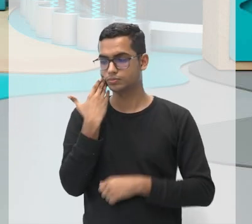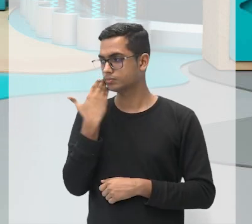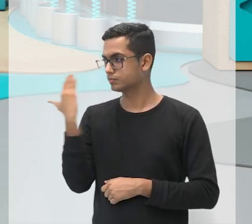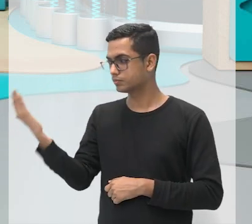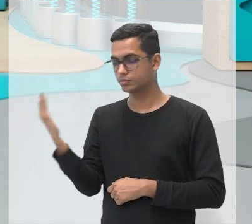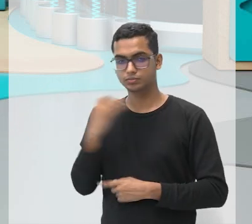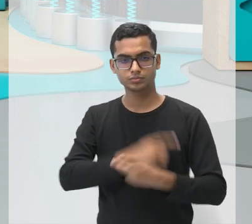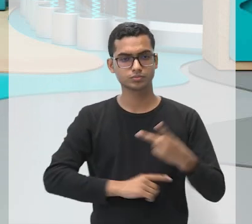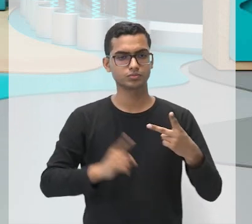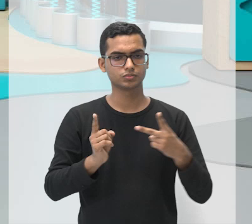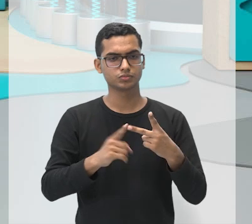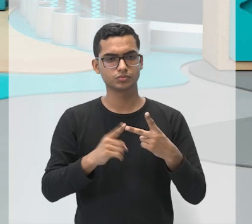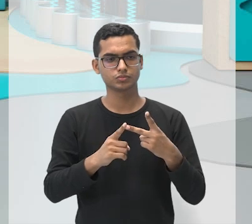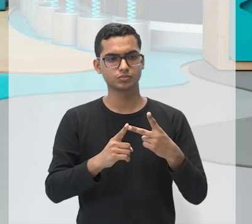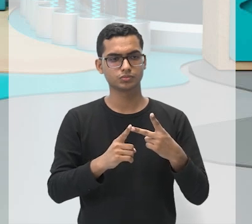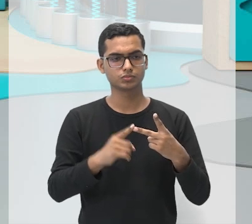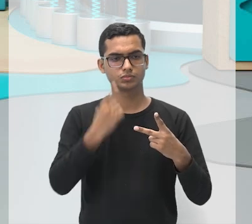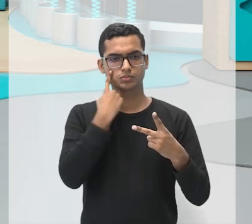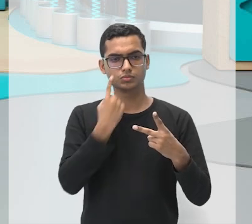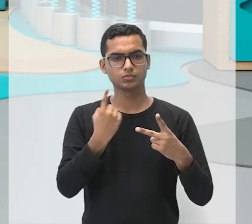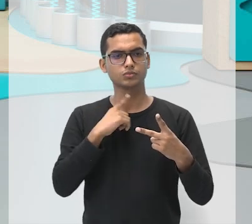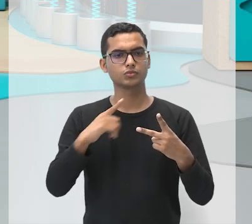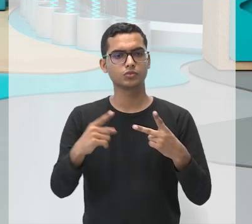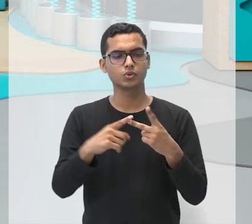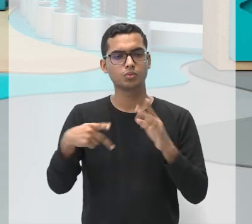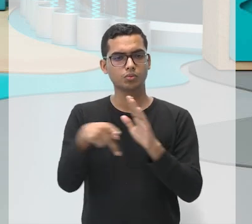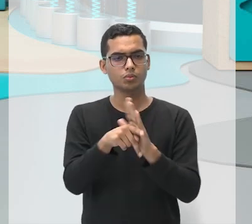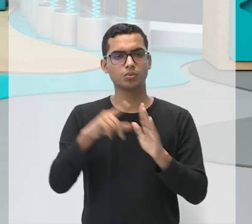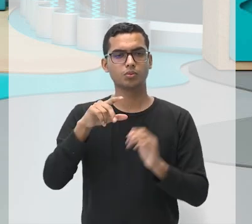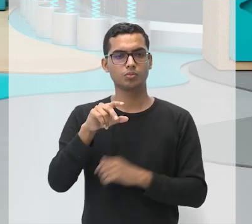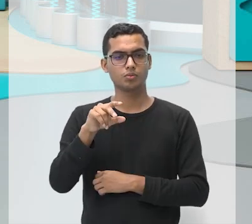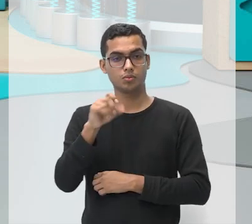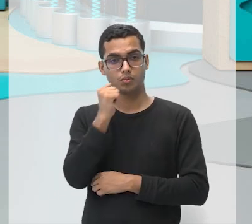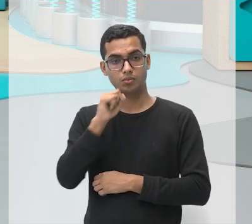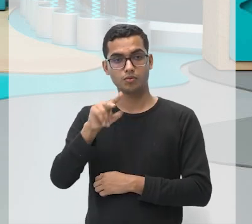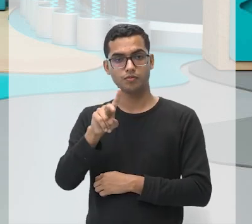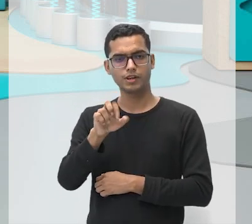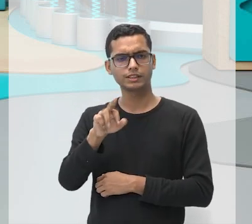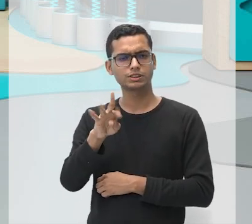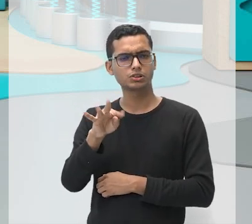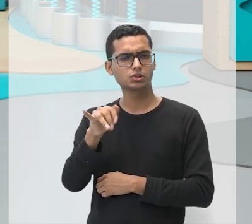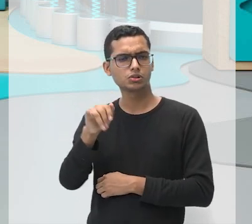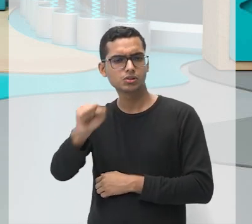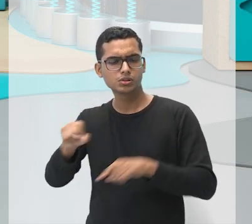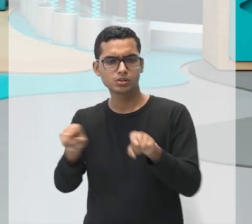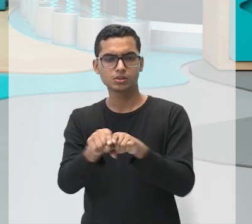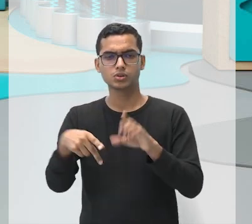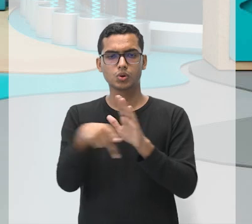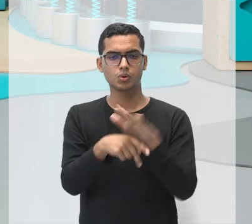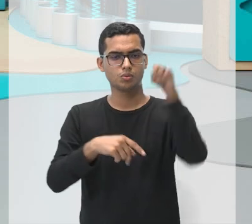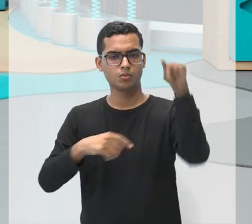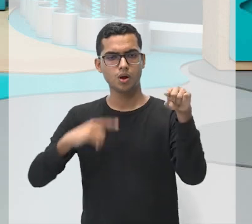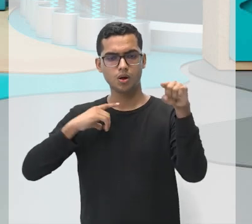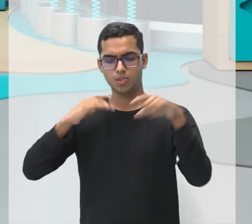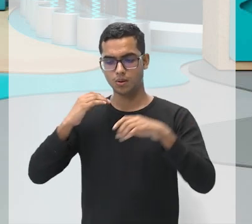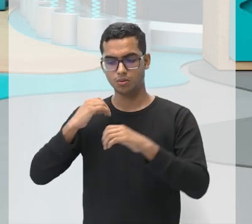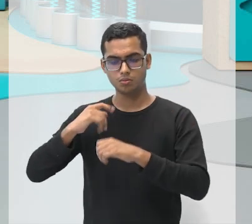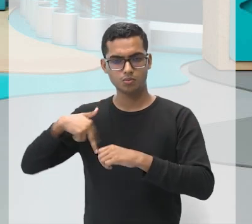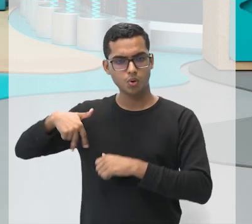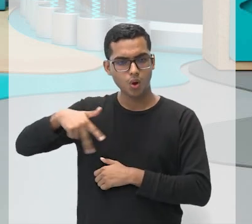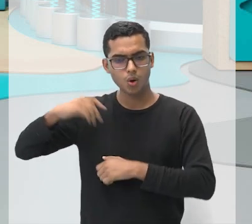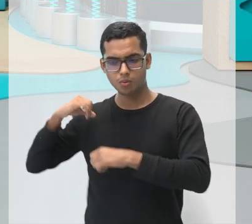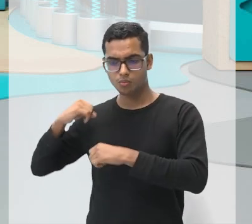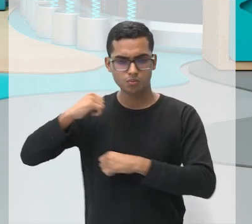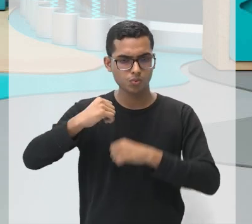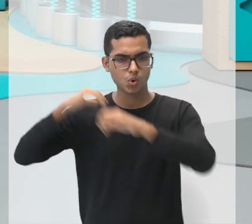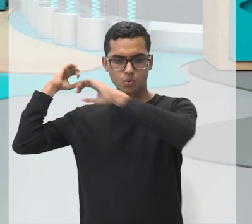saltos verticais, que são aqueles que ele vai saltar no sentido vertical, que é o salto com vara e o salto em altura, ok?